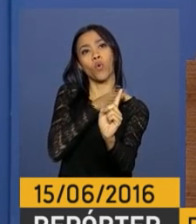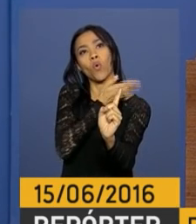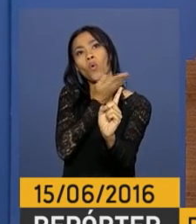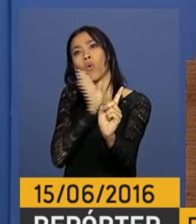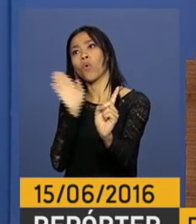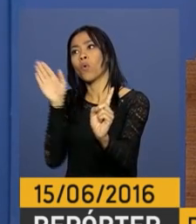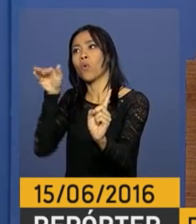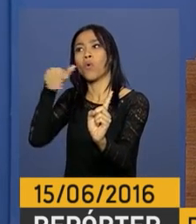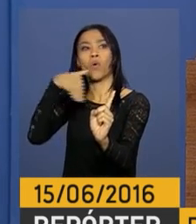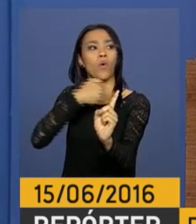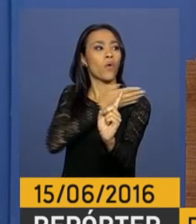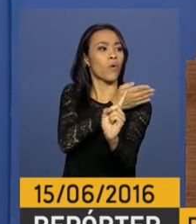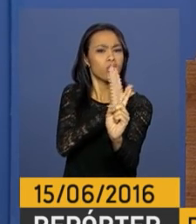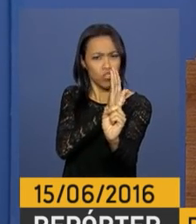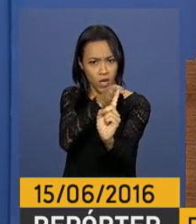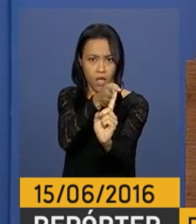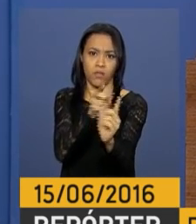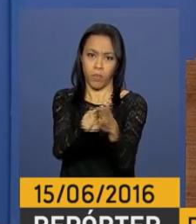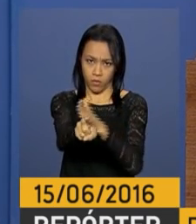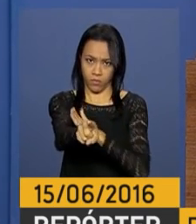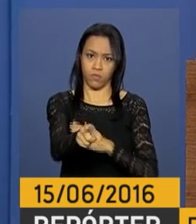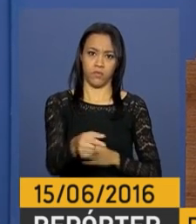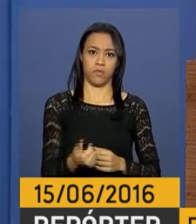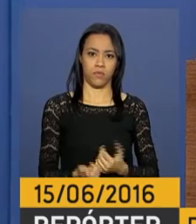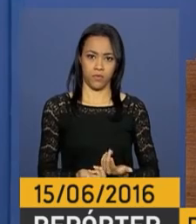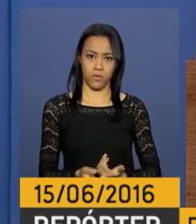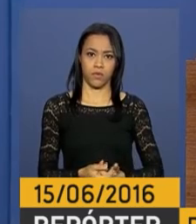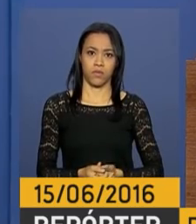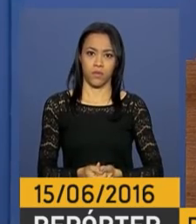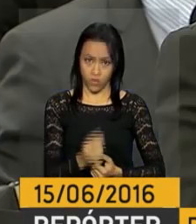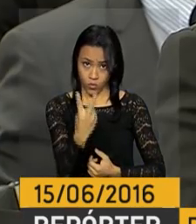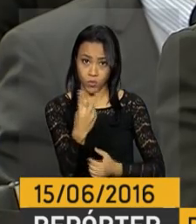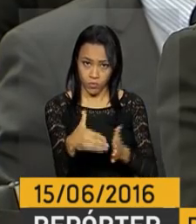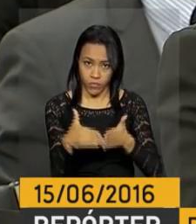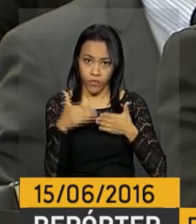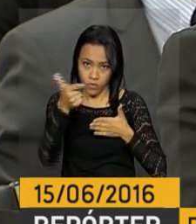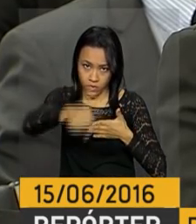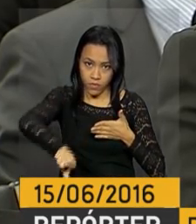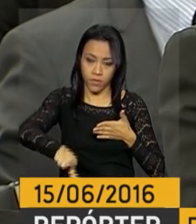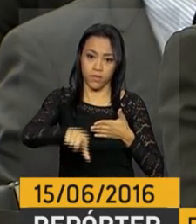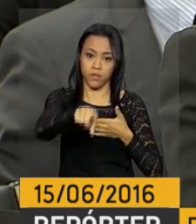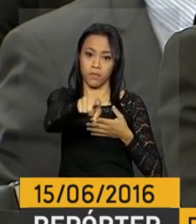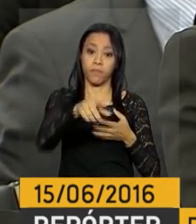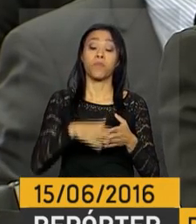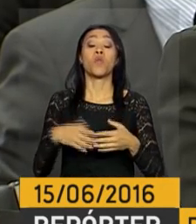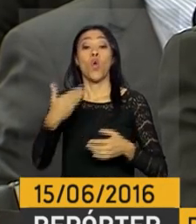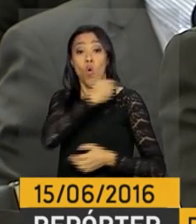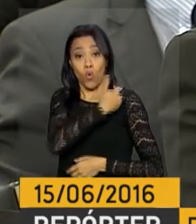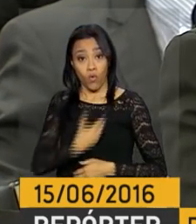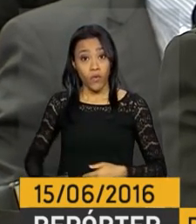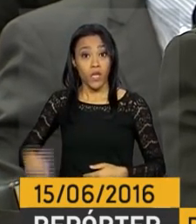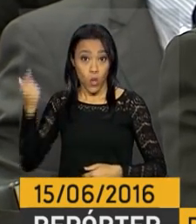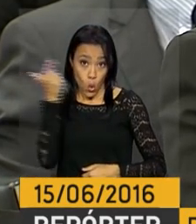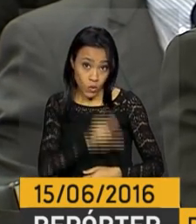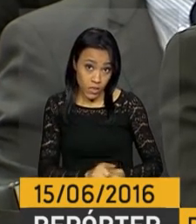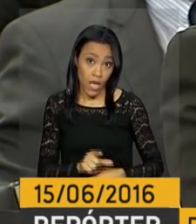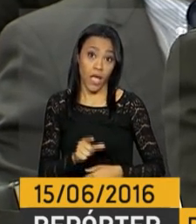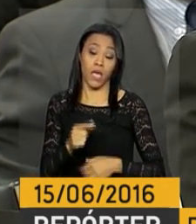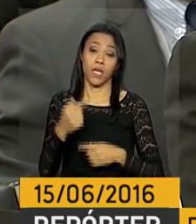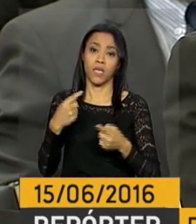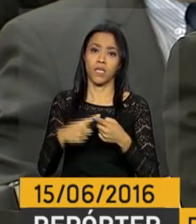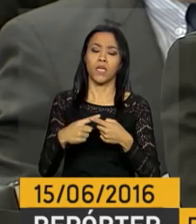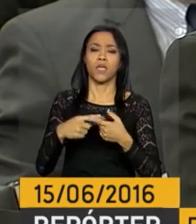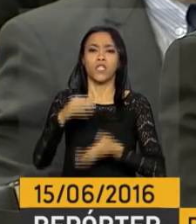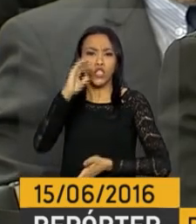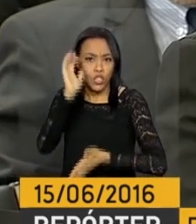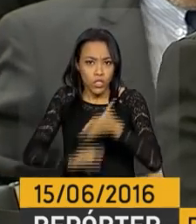claramente, por favor. É, é uma questão de som. as duas, por favor. Sim. Eh, se o governo pretende cortar mais na própria carne, além